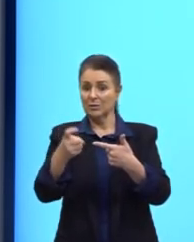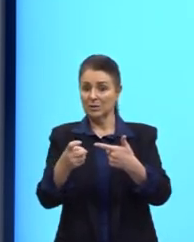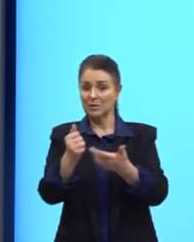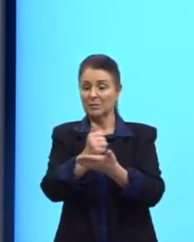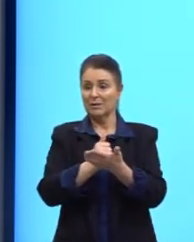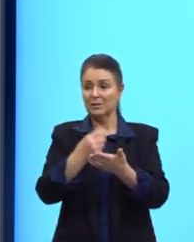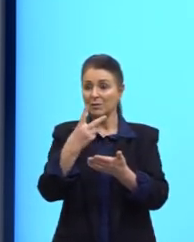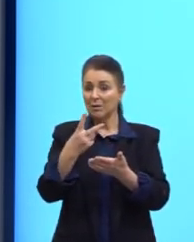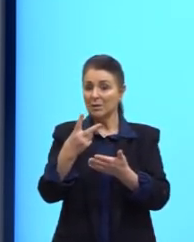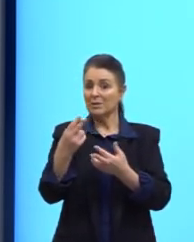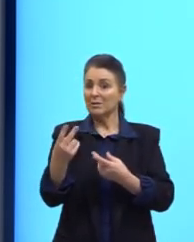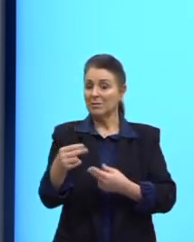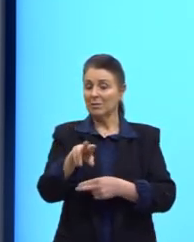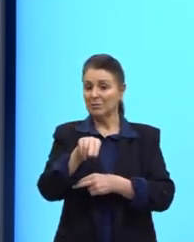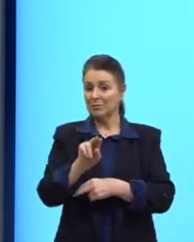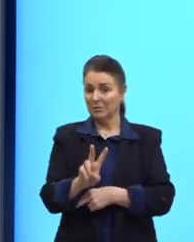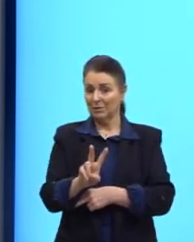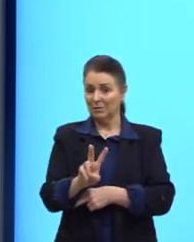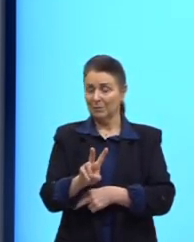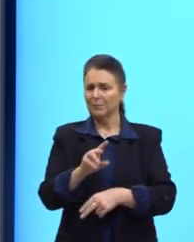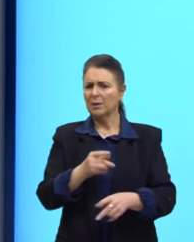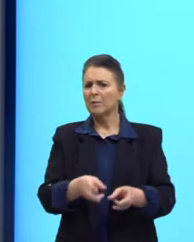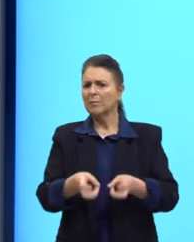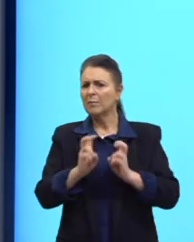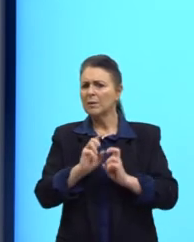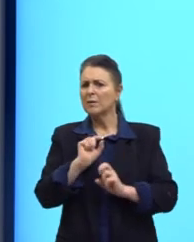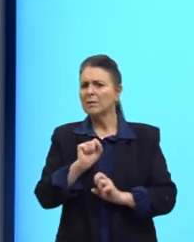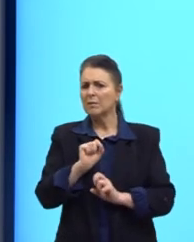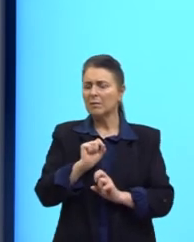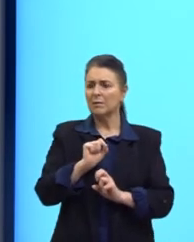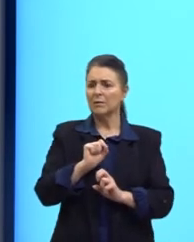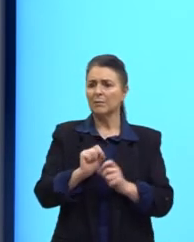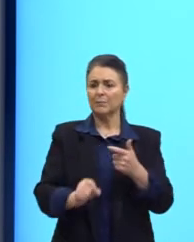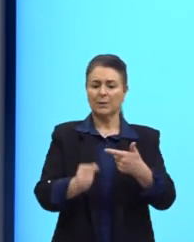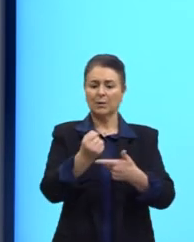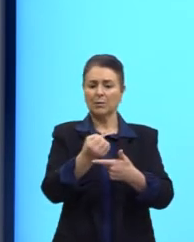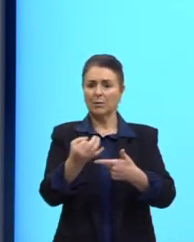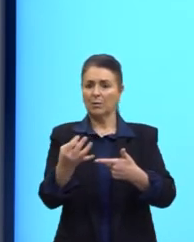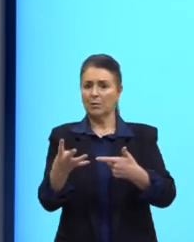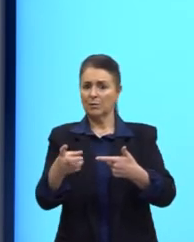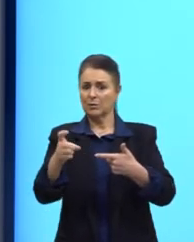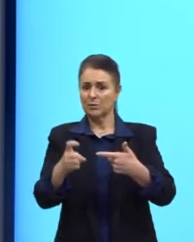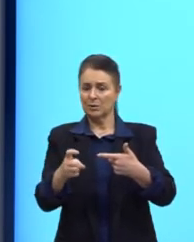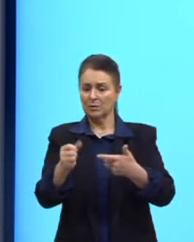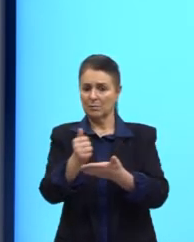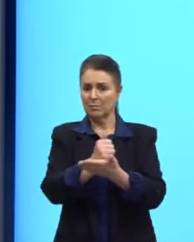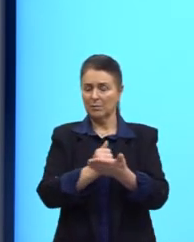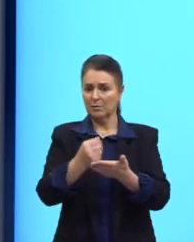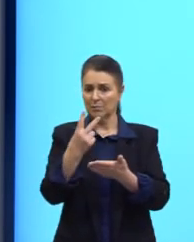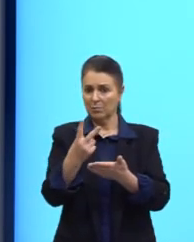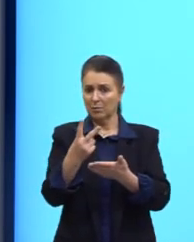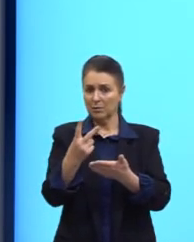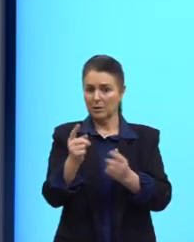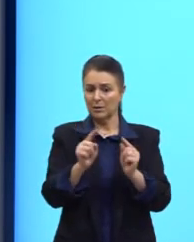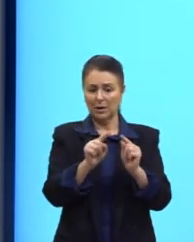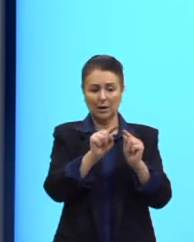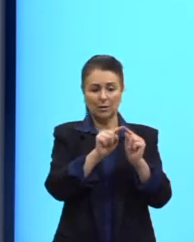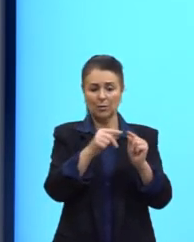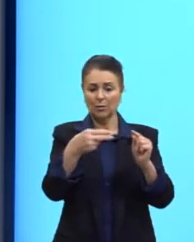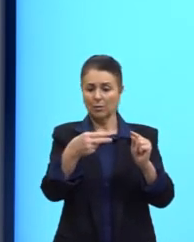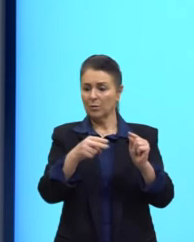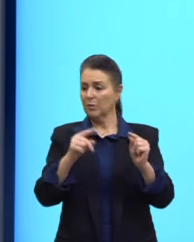O que que nós identificamos o logaritmo de X na base 2 ele está presente aqui em dois termos né